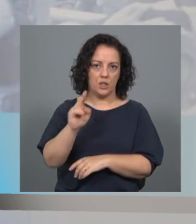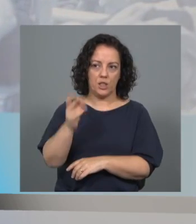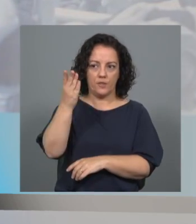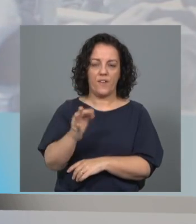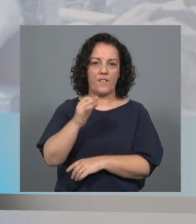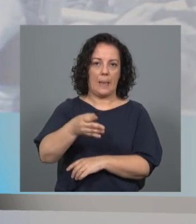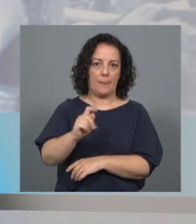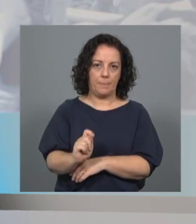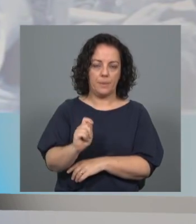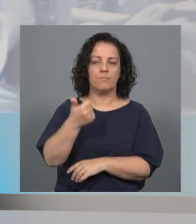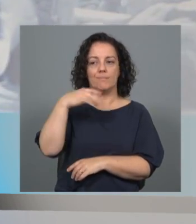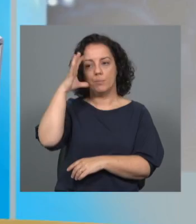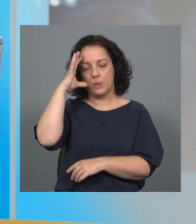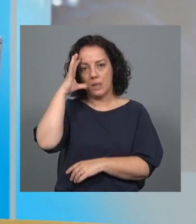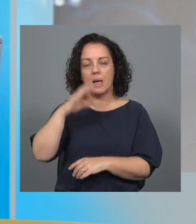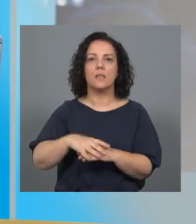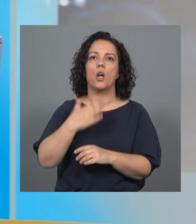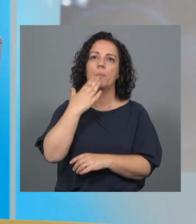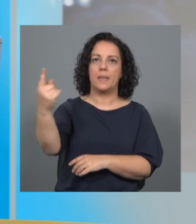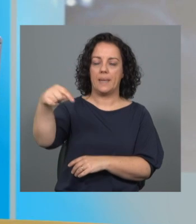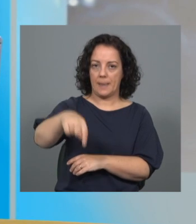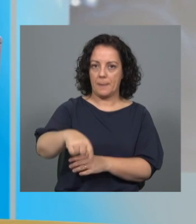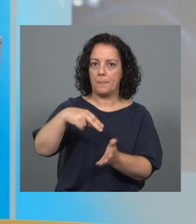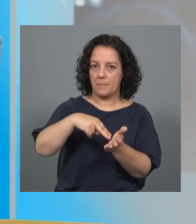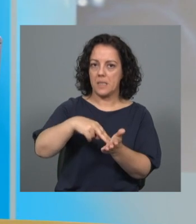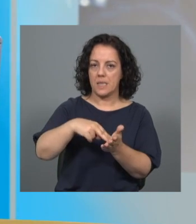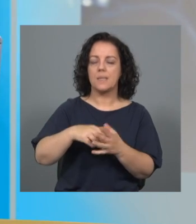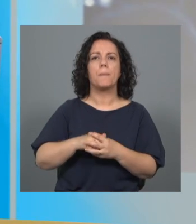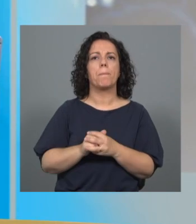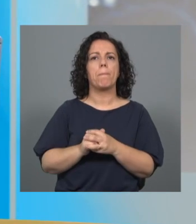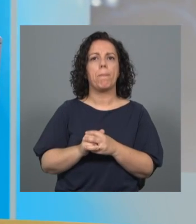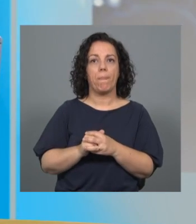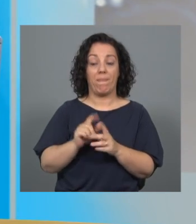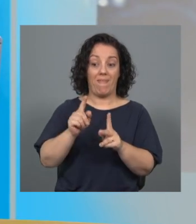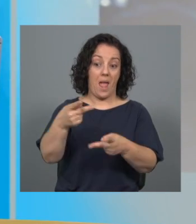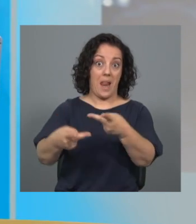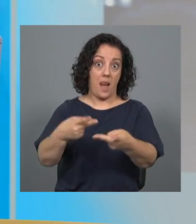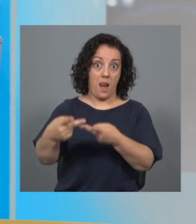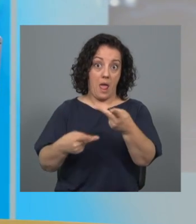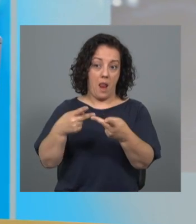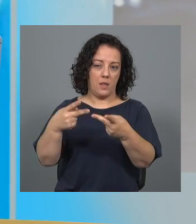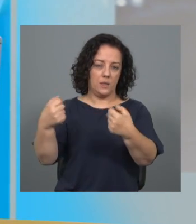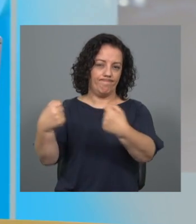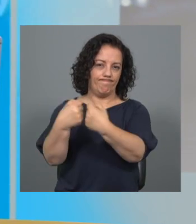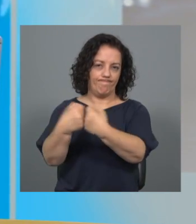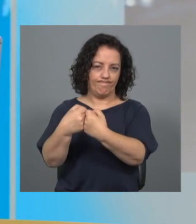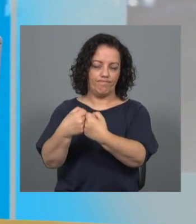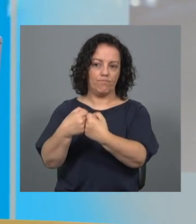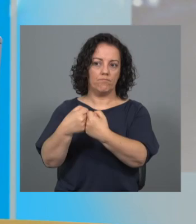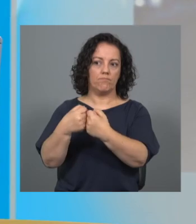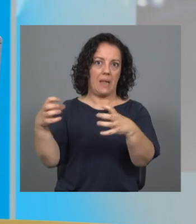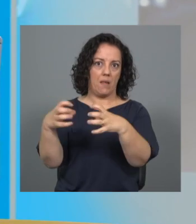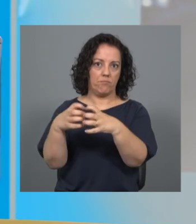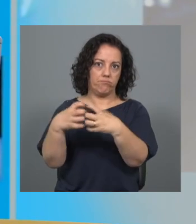Muito boa tarde. Obrigado pela tua presença. Antes da análise a estes conflitos das últimas